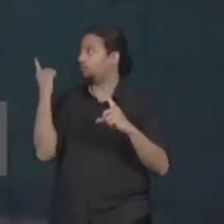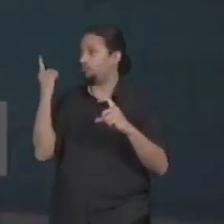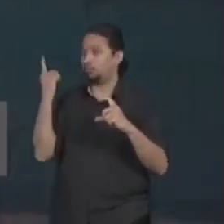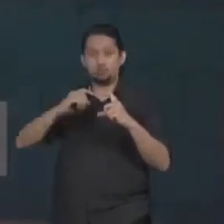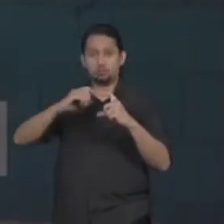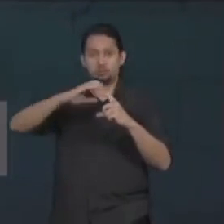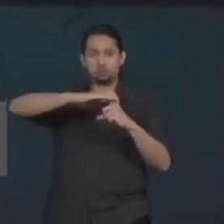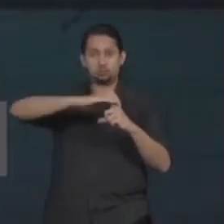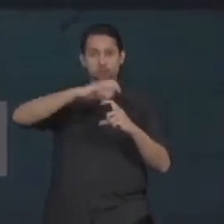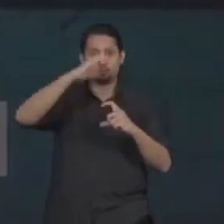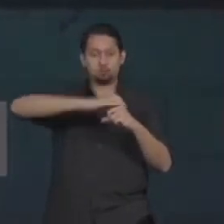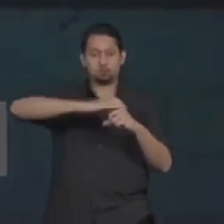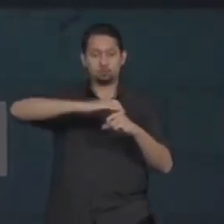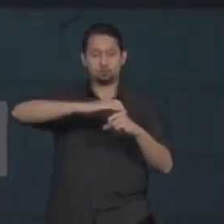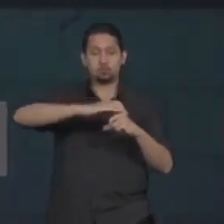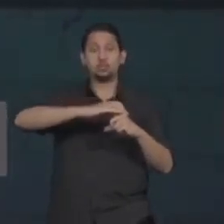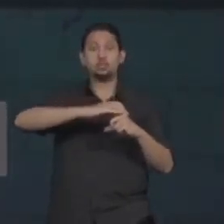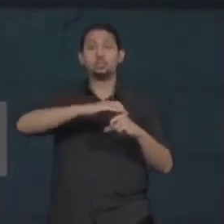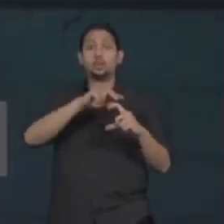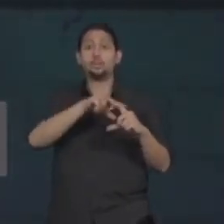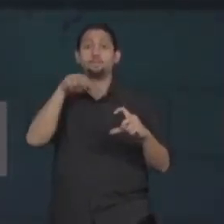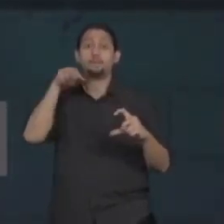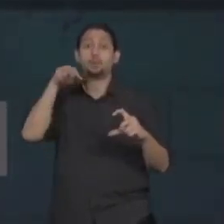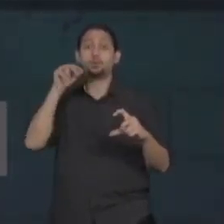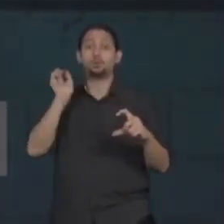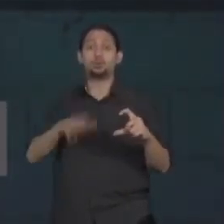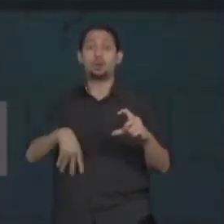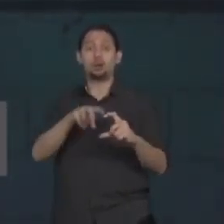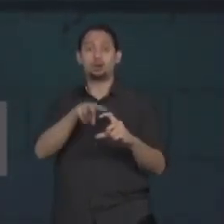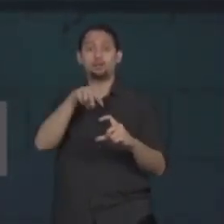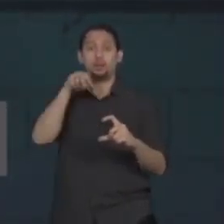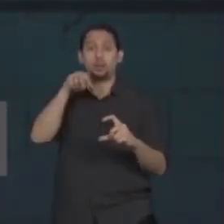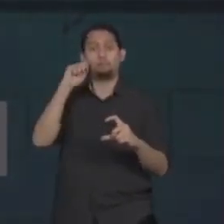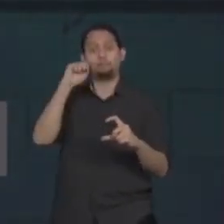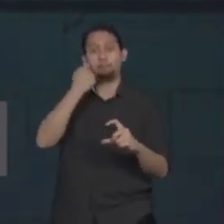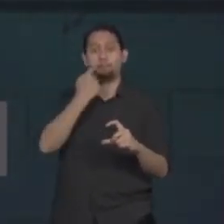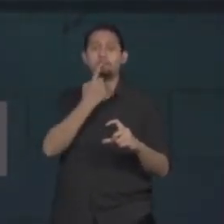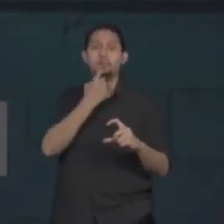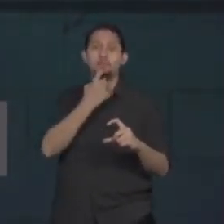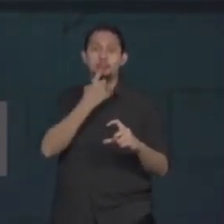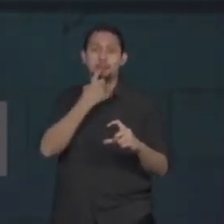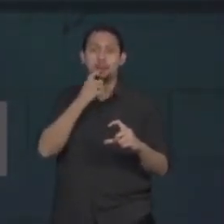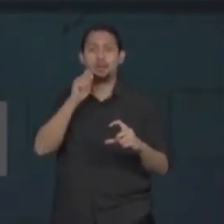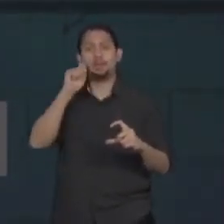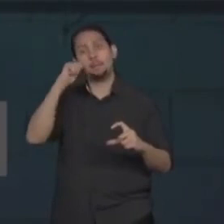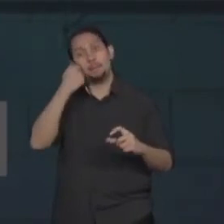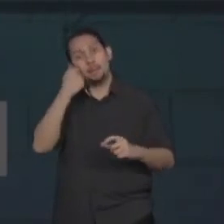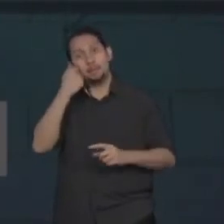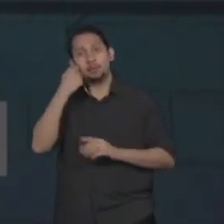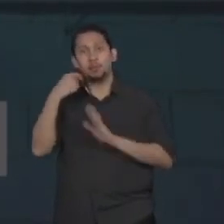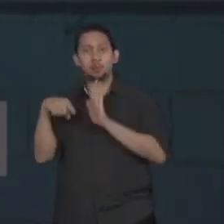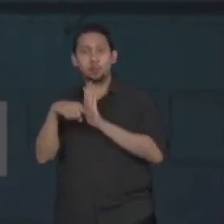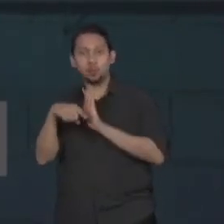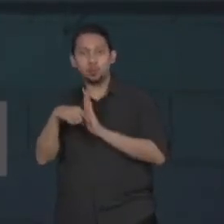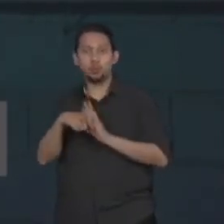Observe que ela já tem os fios negativo preto e positivo vermelho.